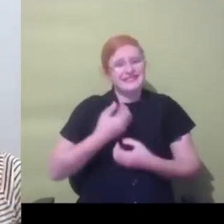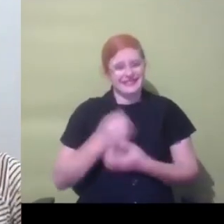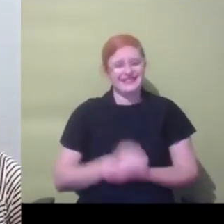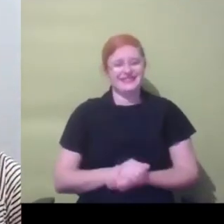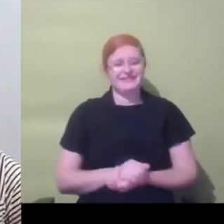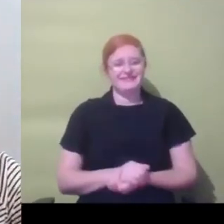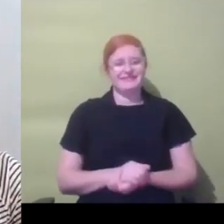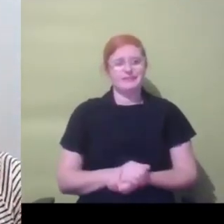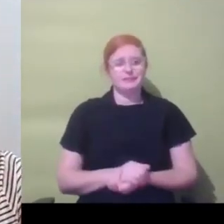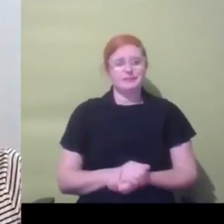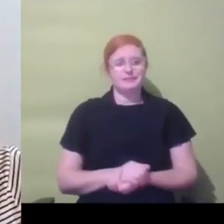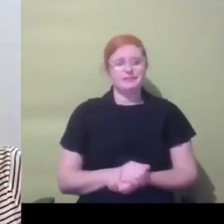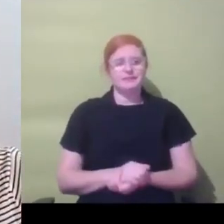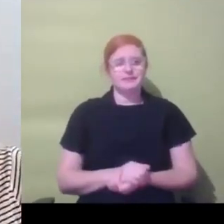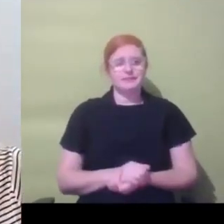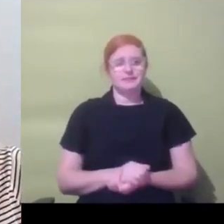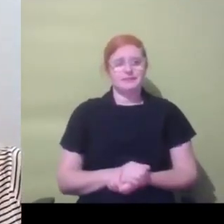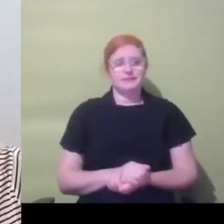pra gente.